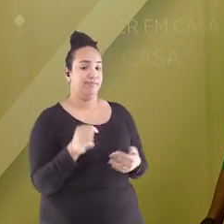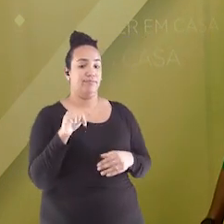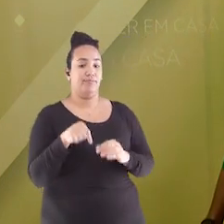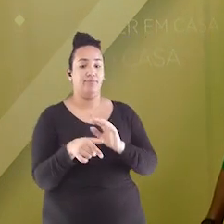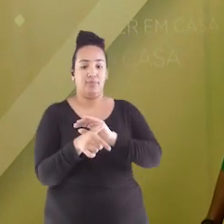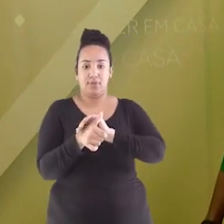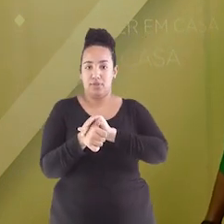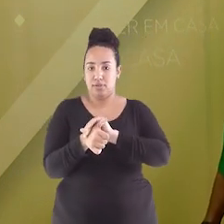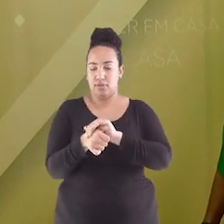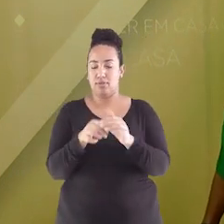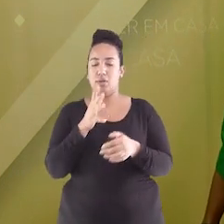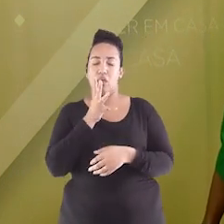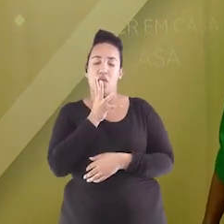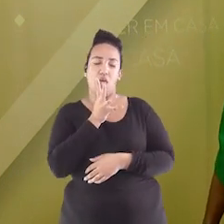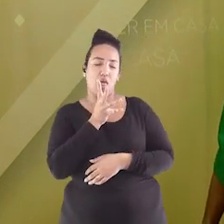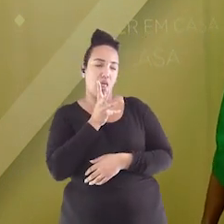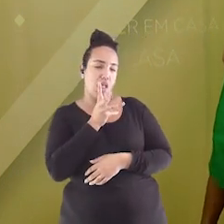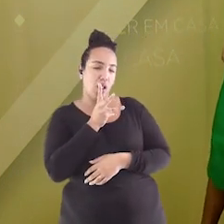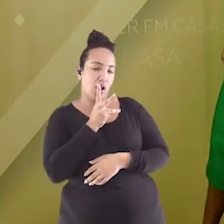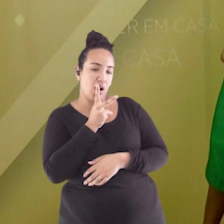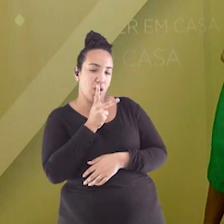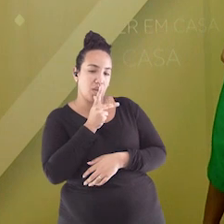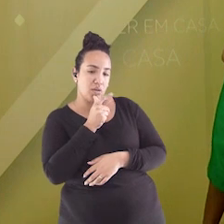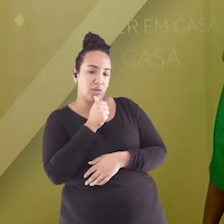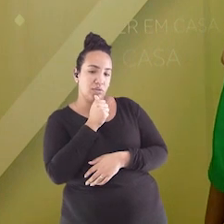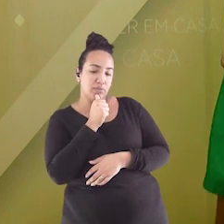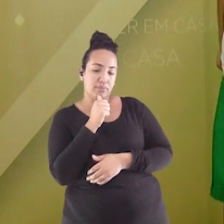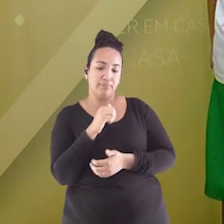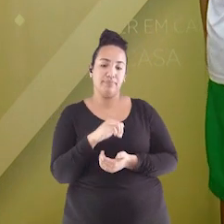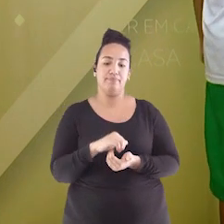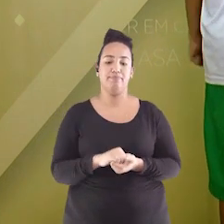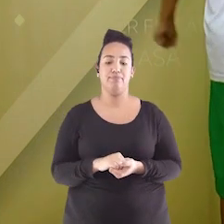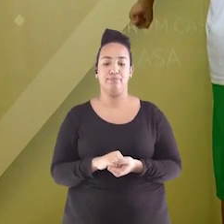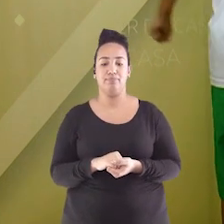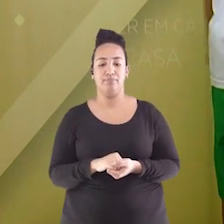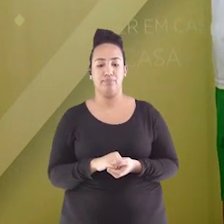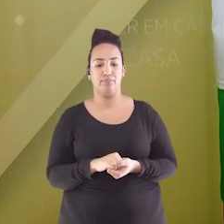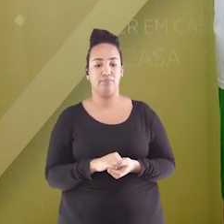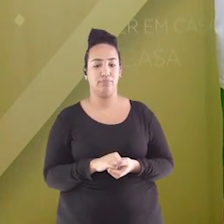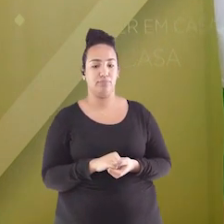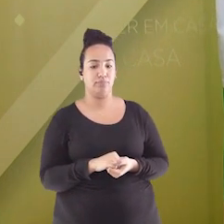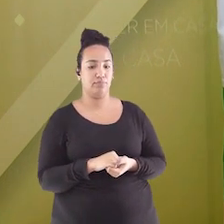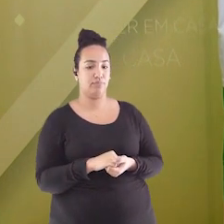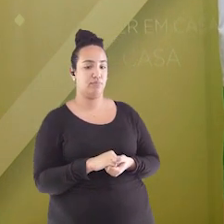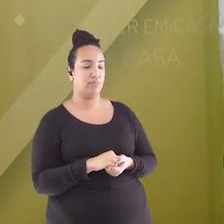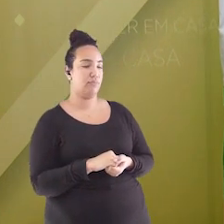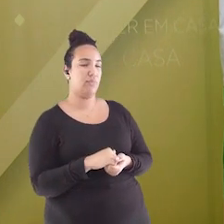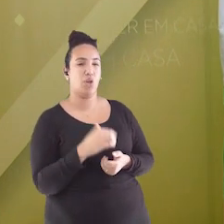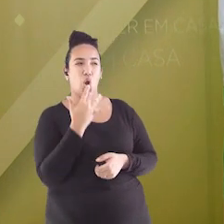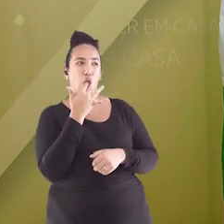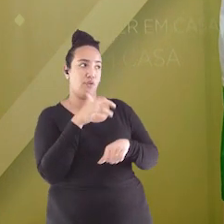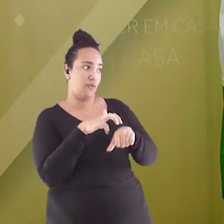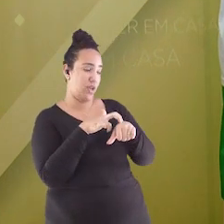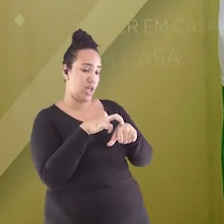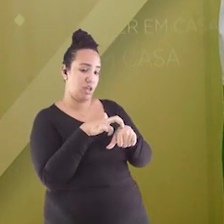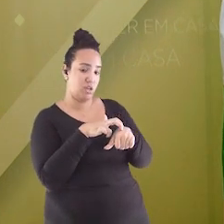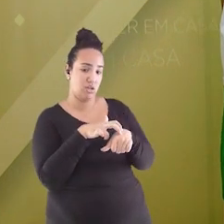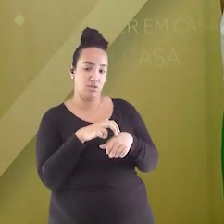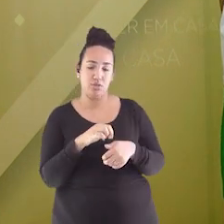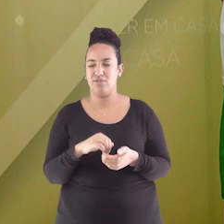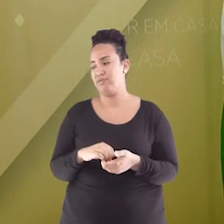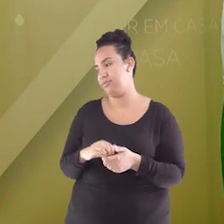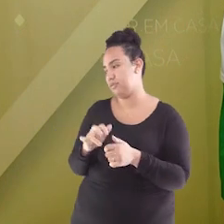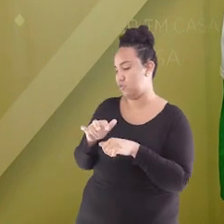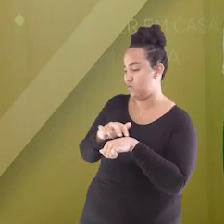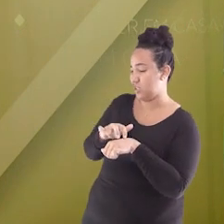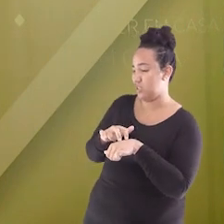lenta. Lenta, muito bem. E, bom, verde. Verde? Bom, nem